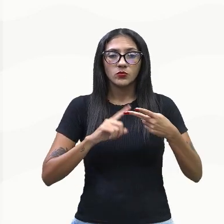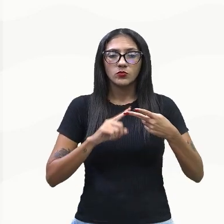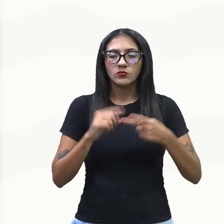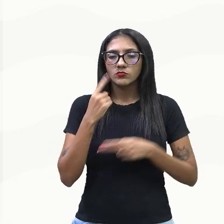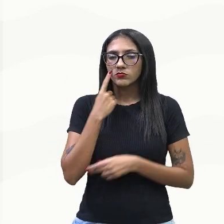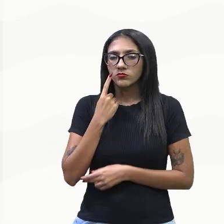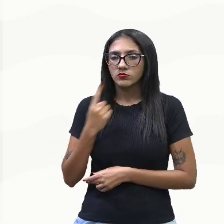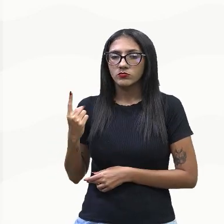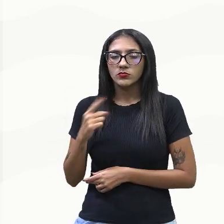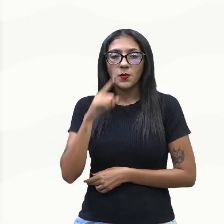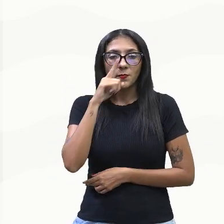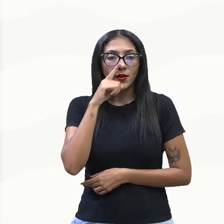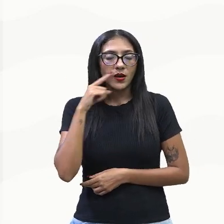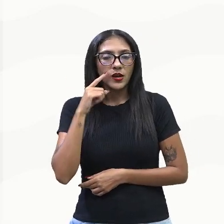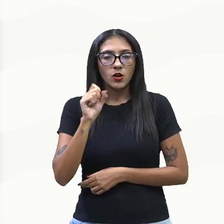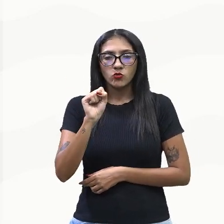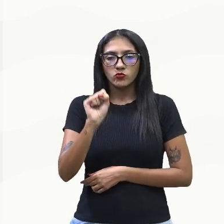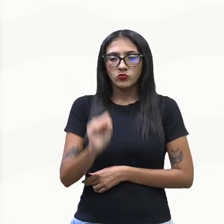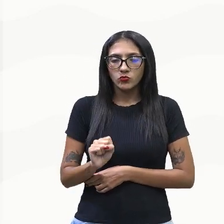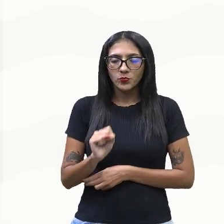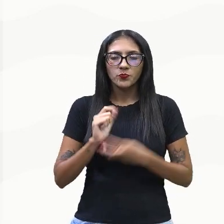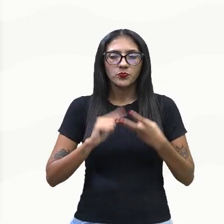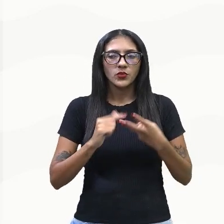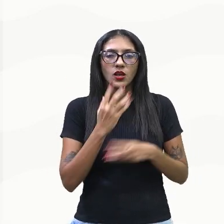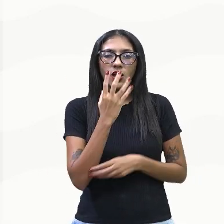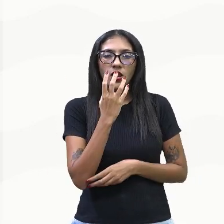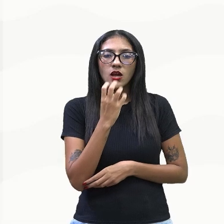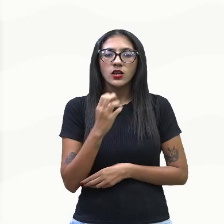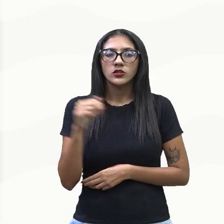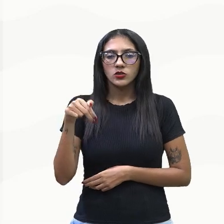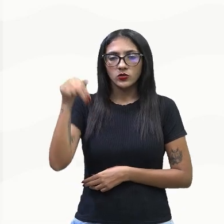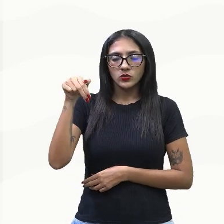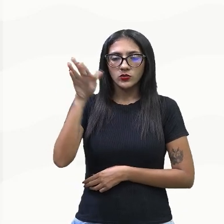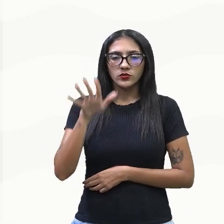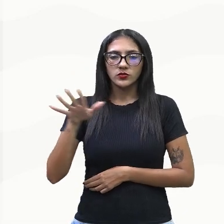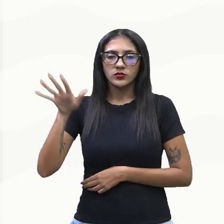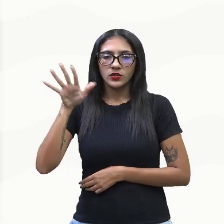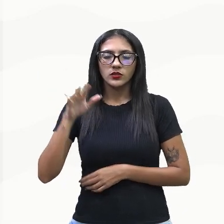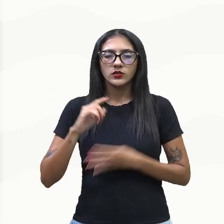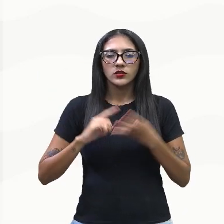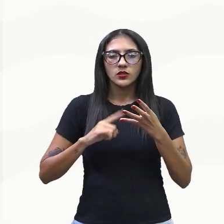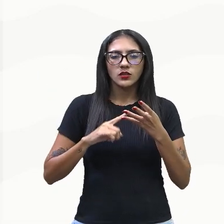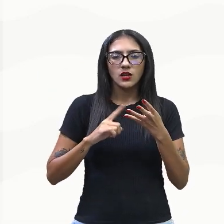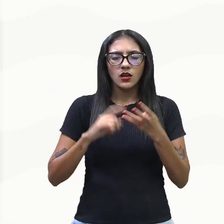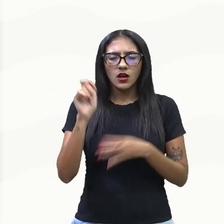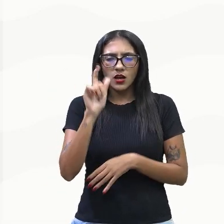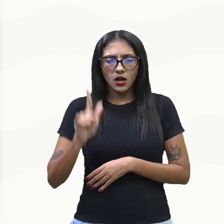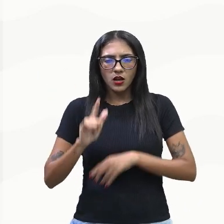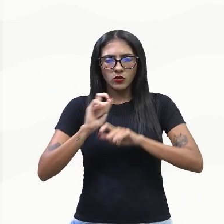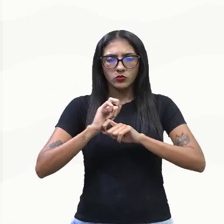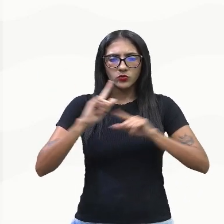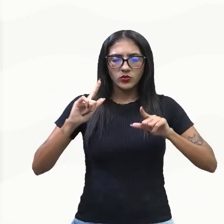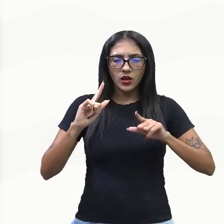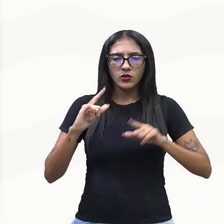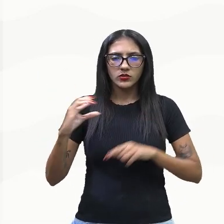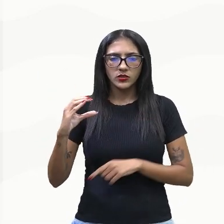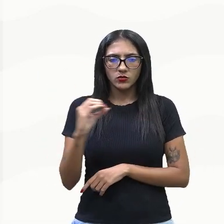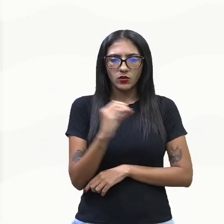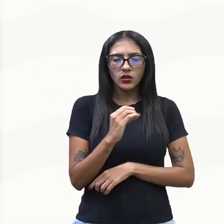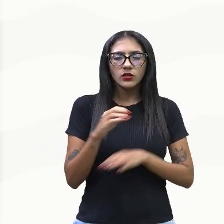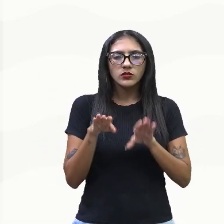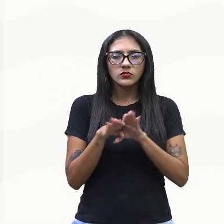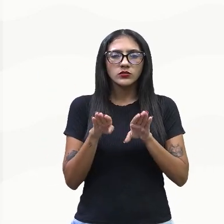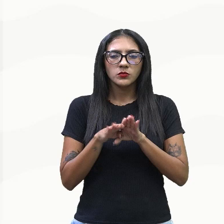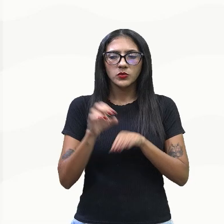região sul, a cor ferrugem, região nordeste, a cor azul, região centro-oeste, e a cor cinza, região